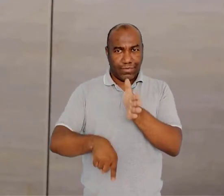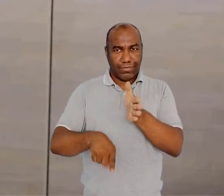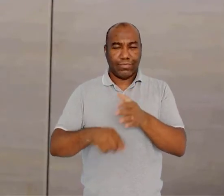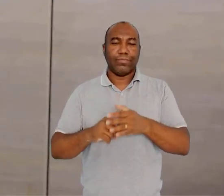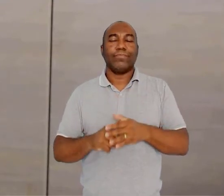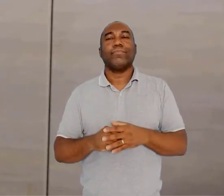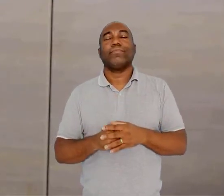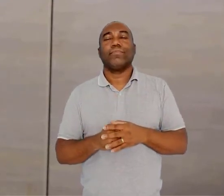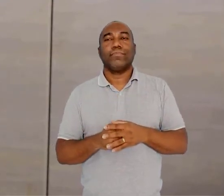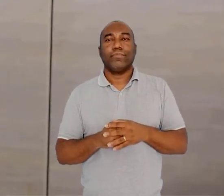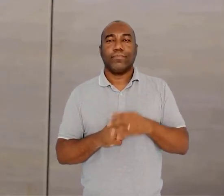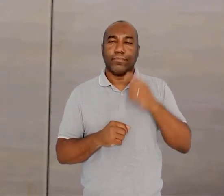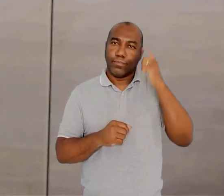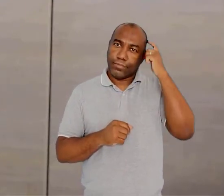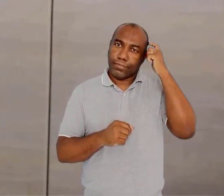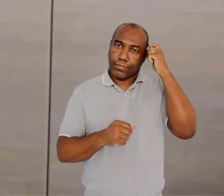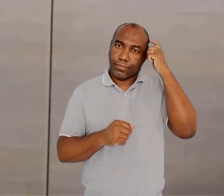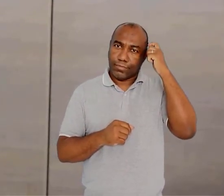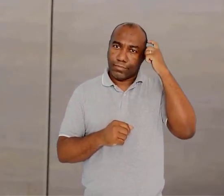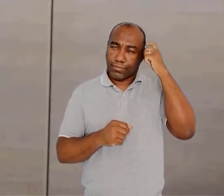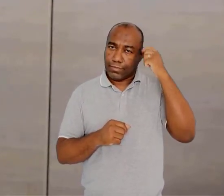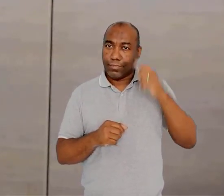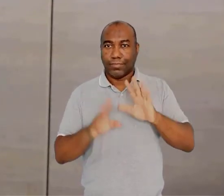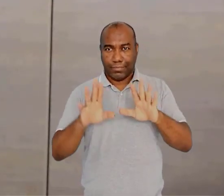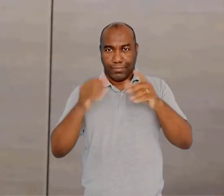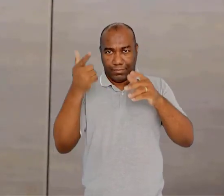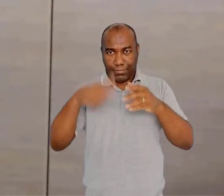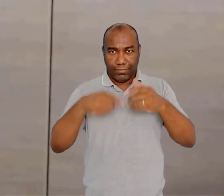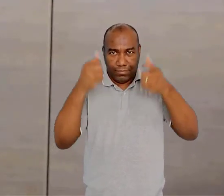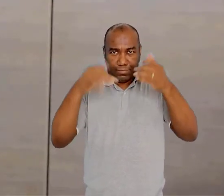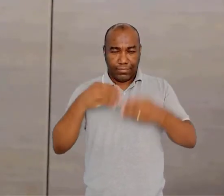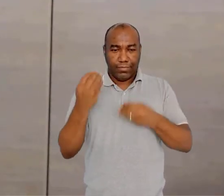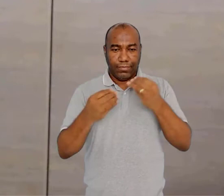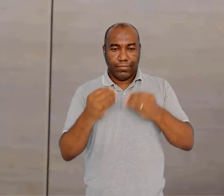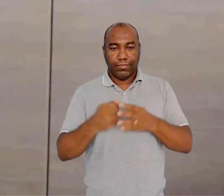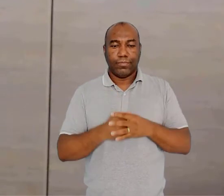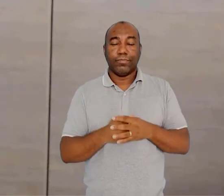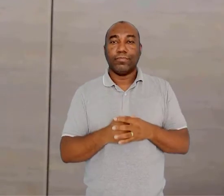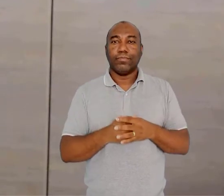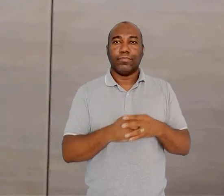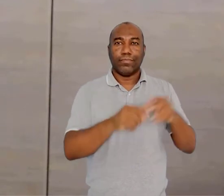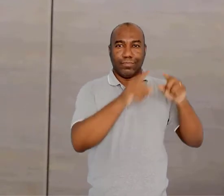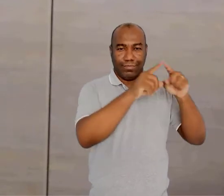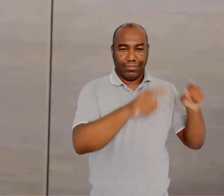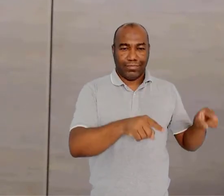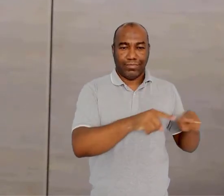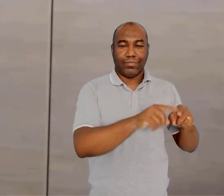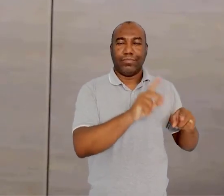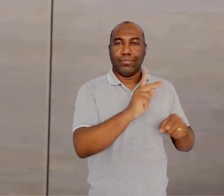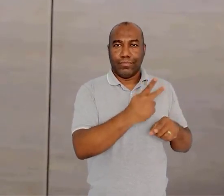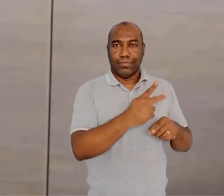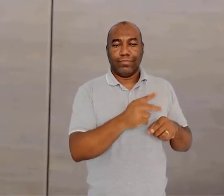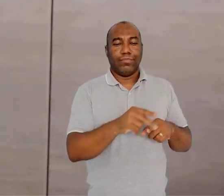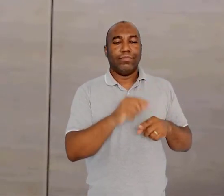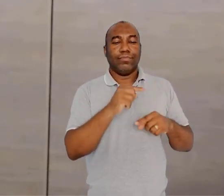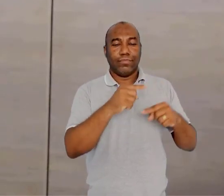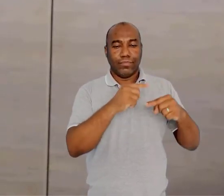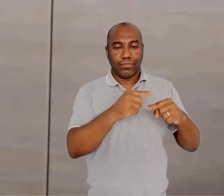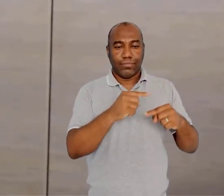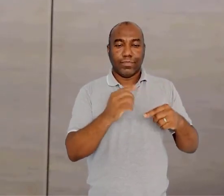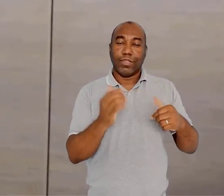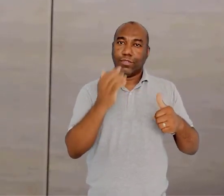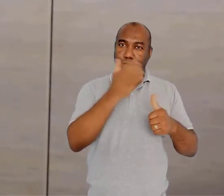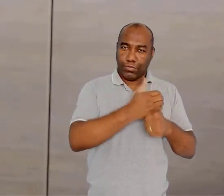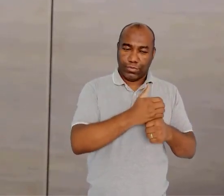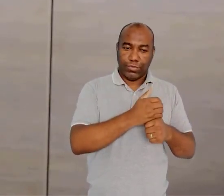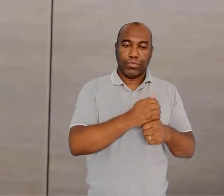produto. Duas vezes a entalpia do SO2. Acabou o produto? Ó.